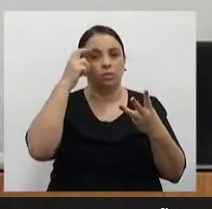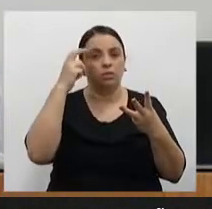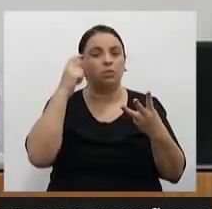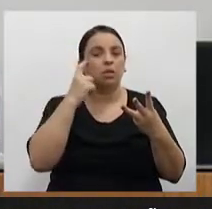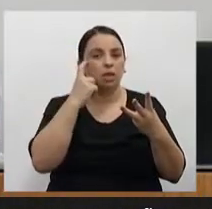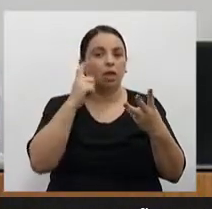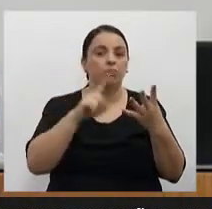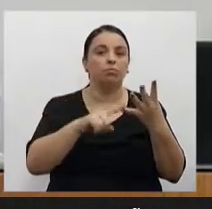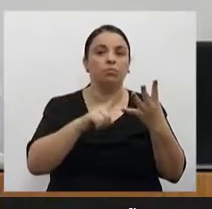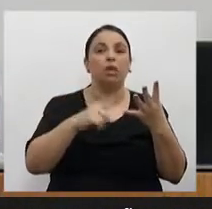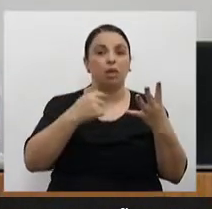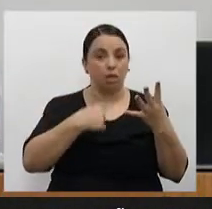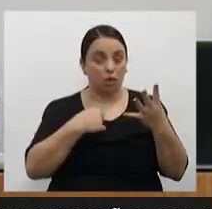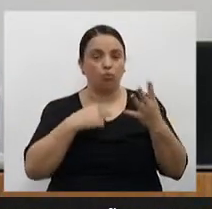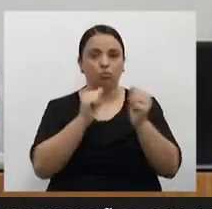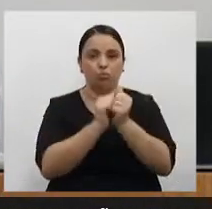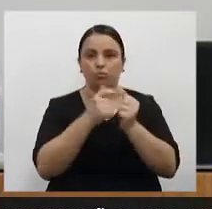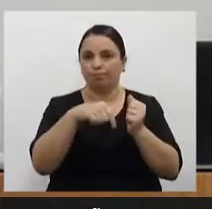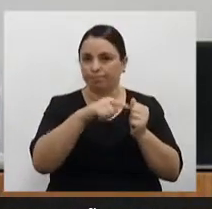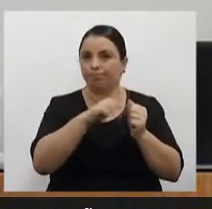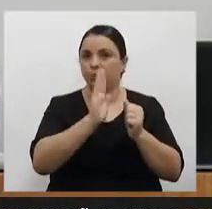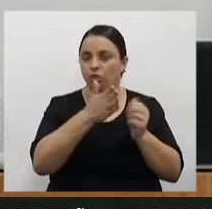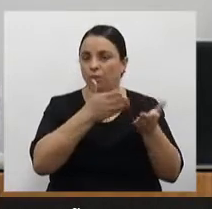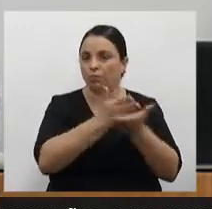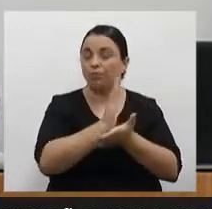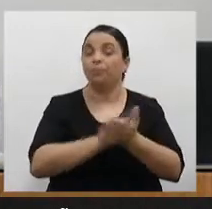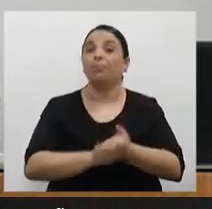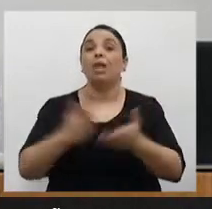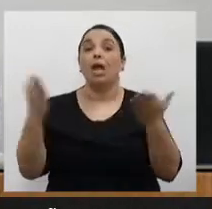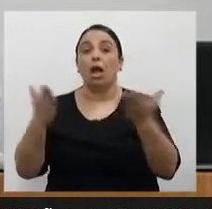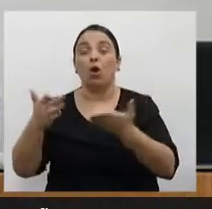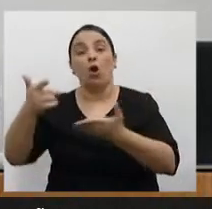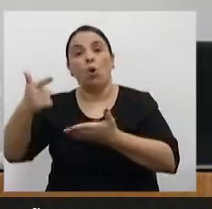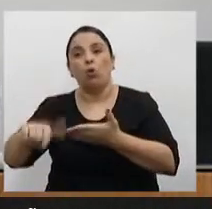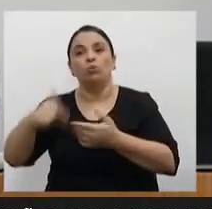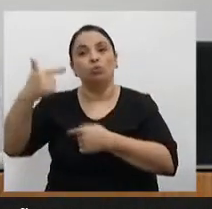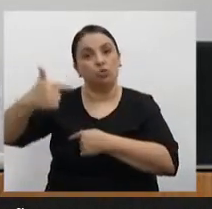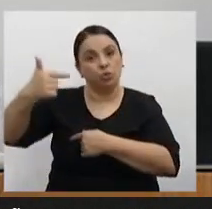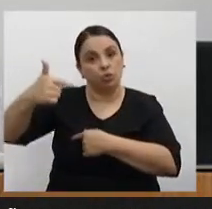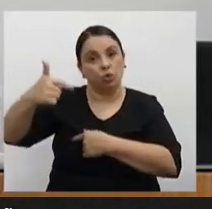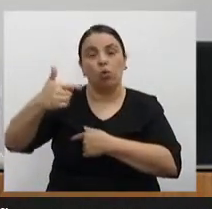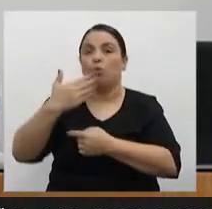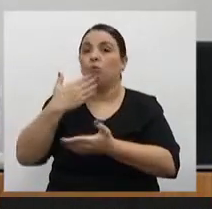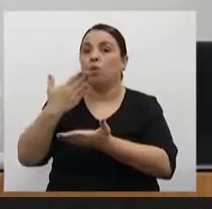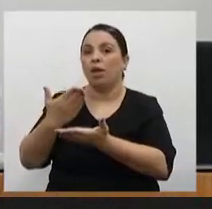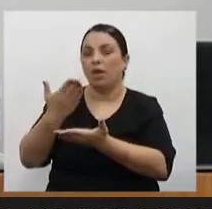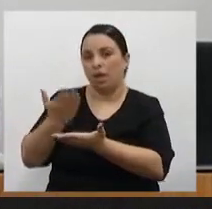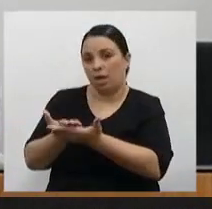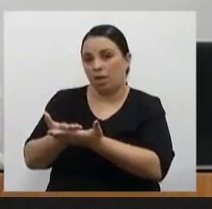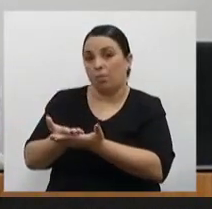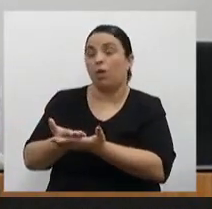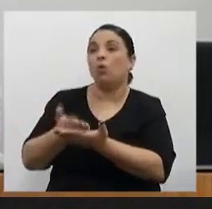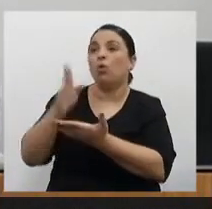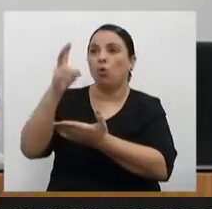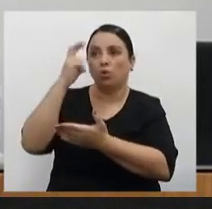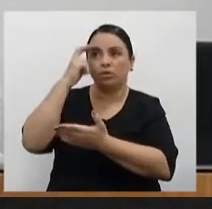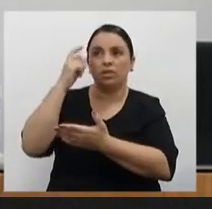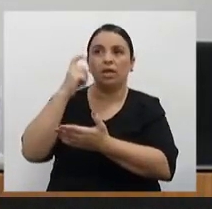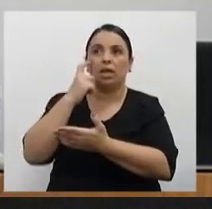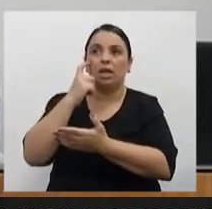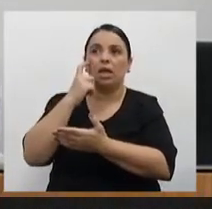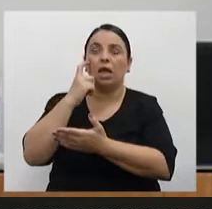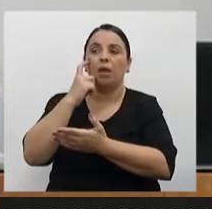segundo requerimento, que eu acabei de rapidamente aqui explanar, eu vou passar aqui então para que o nosso vice-presidente possa